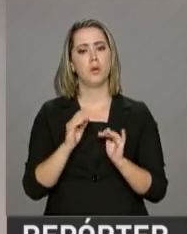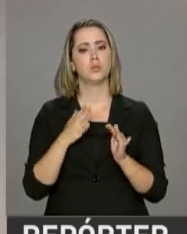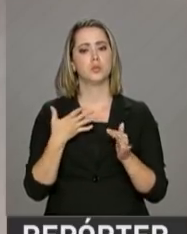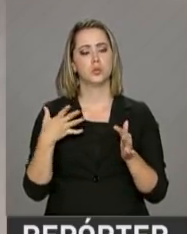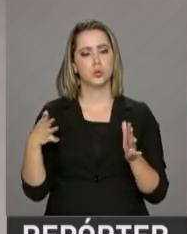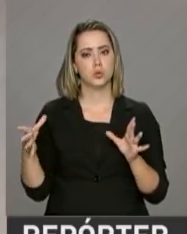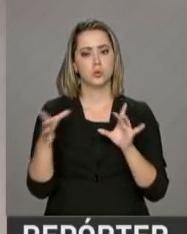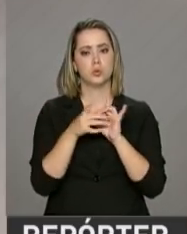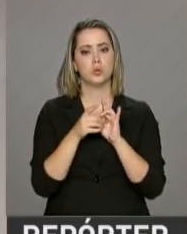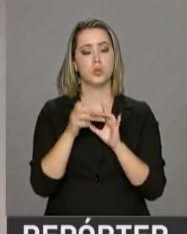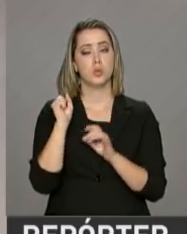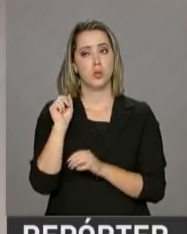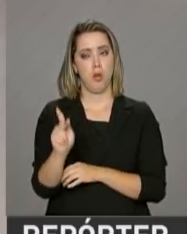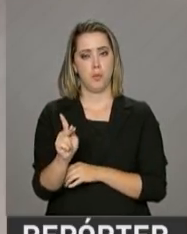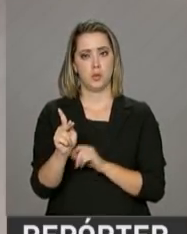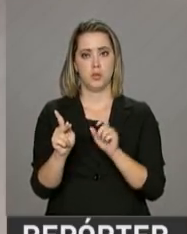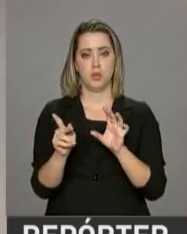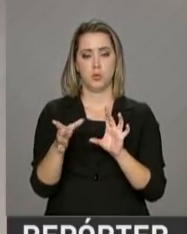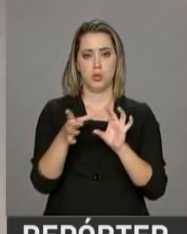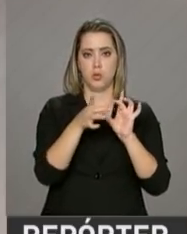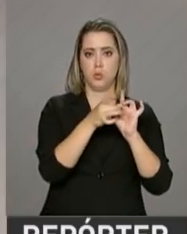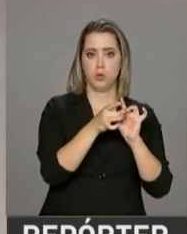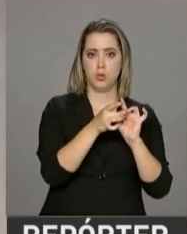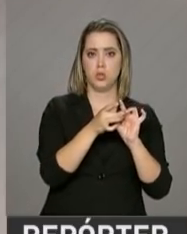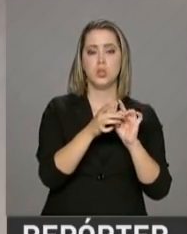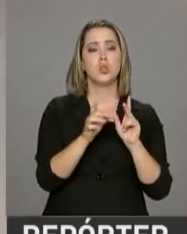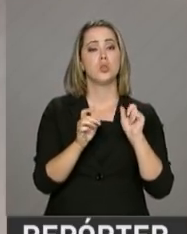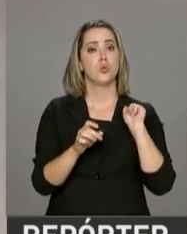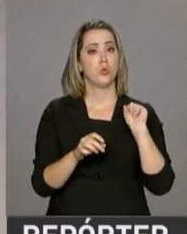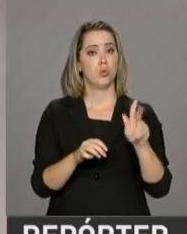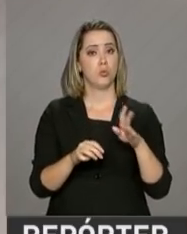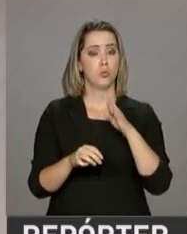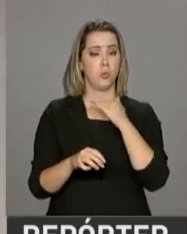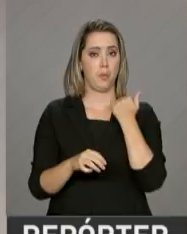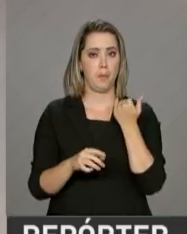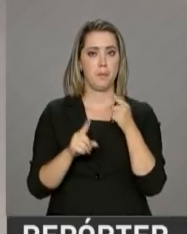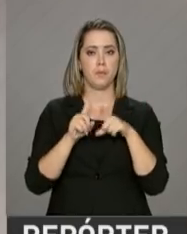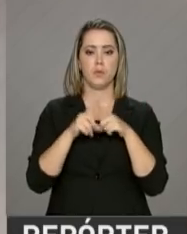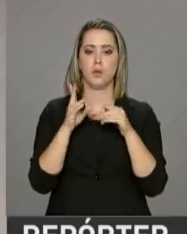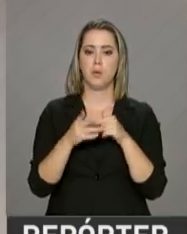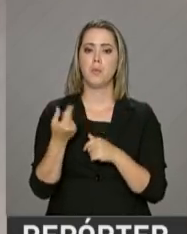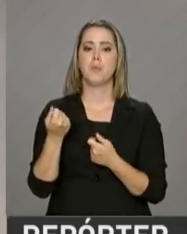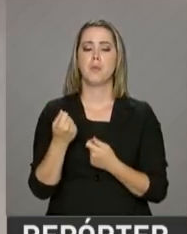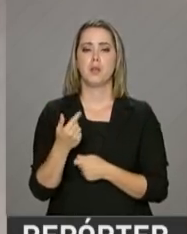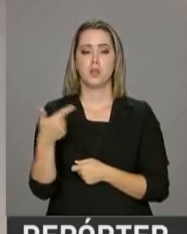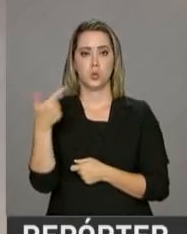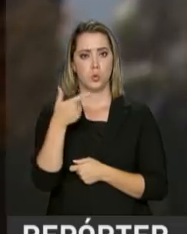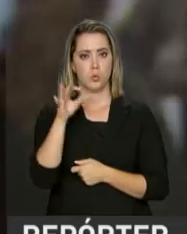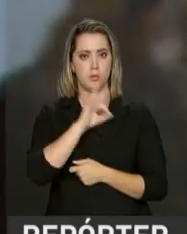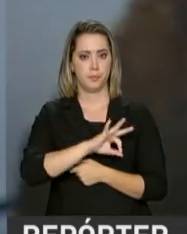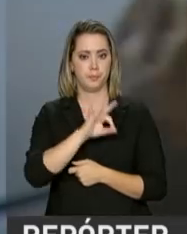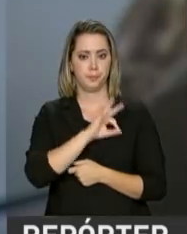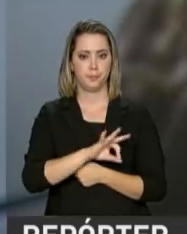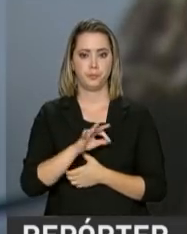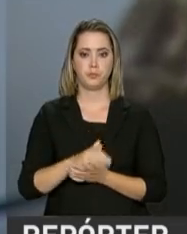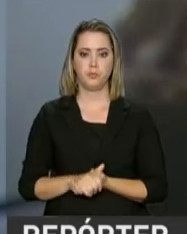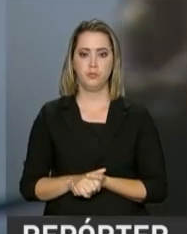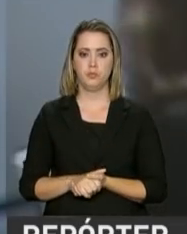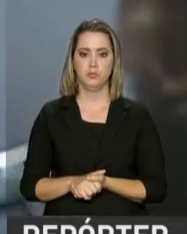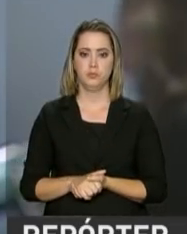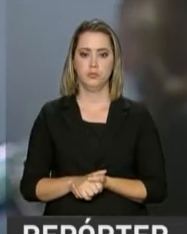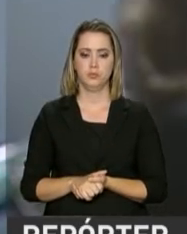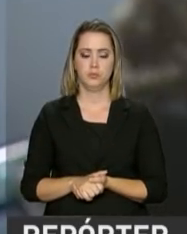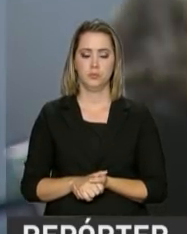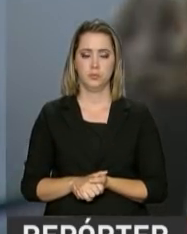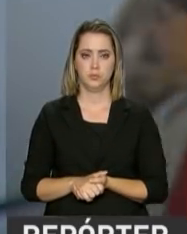acumulada com a pensão por exemplo mas o valor final não pode ultrapassar dois salários mínimos eu acho que as